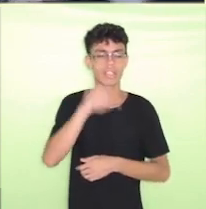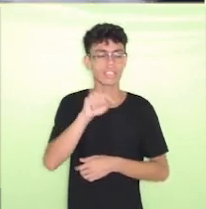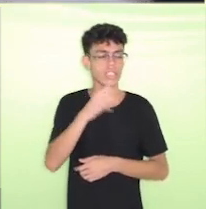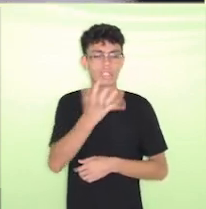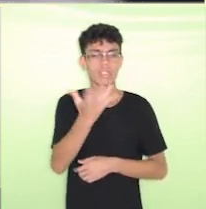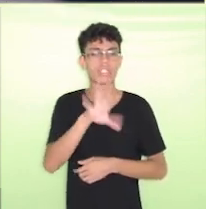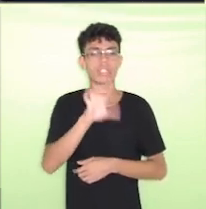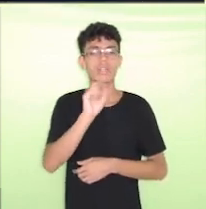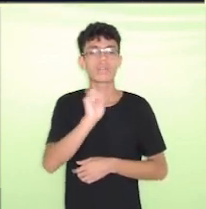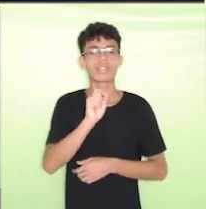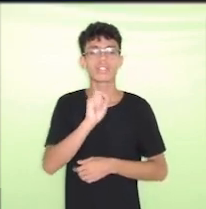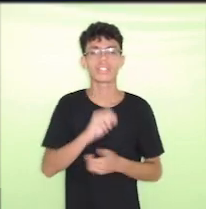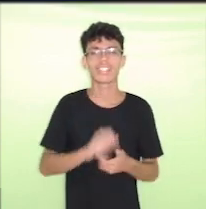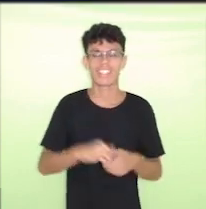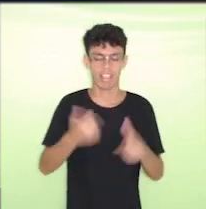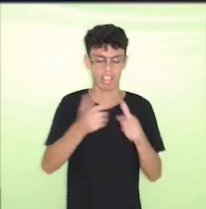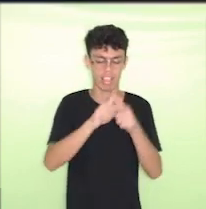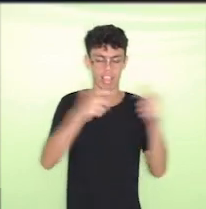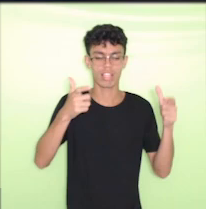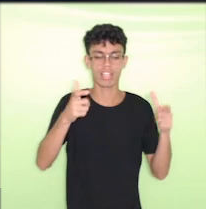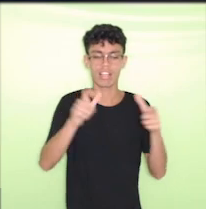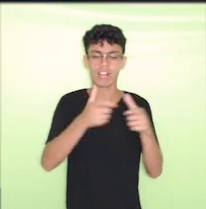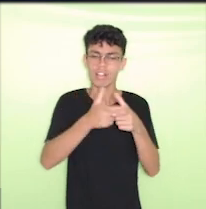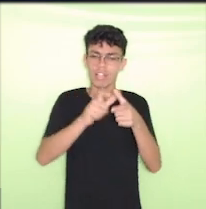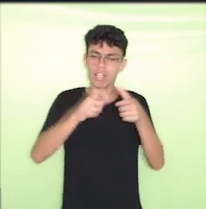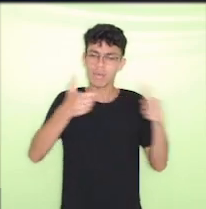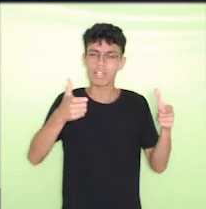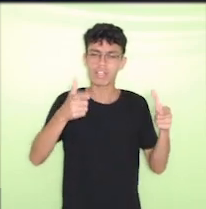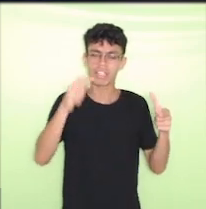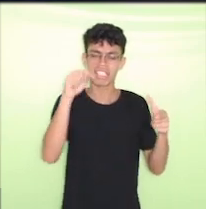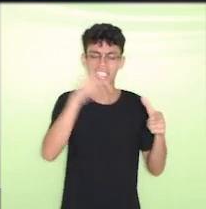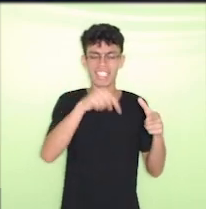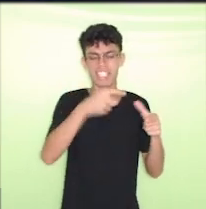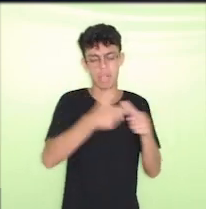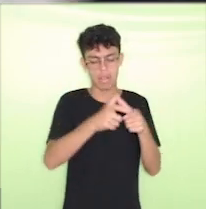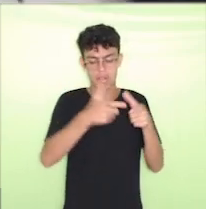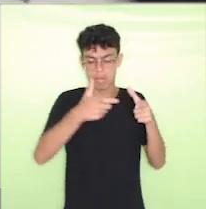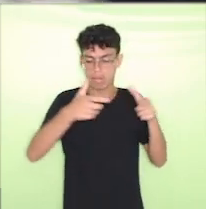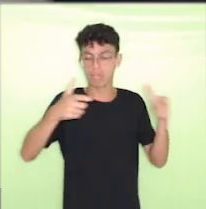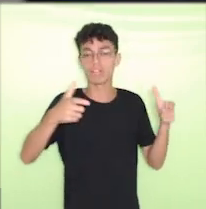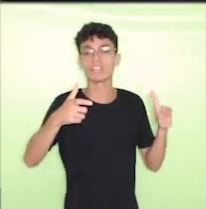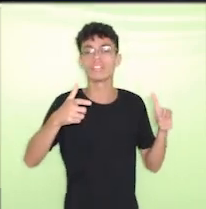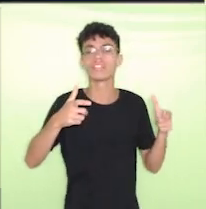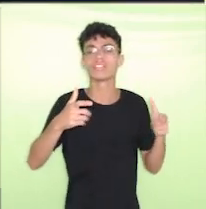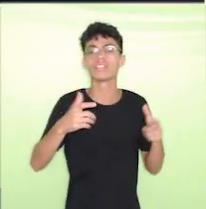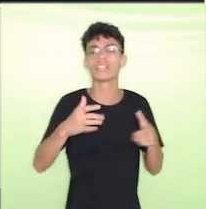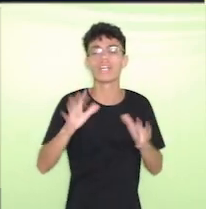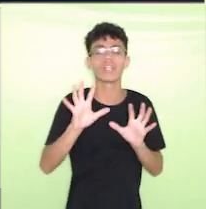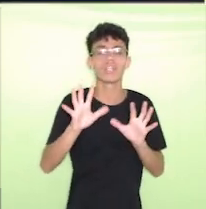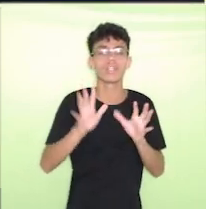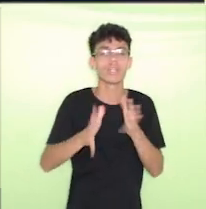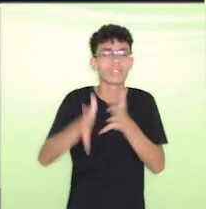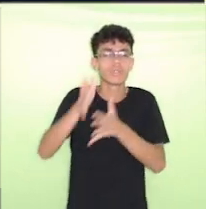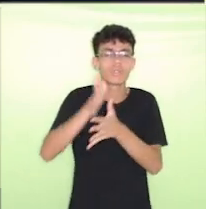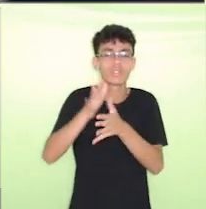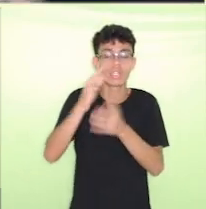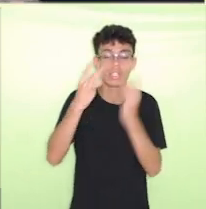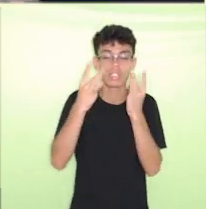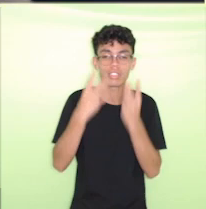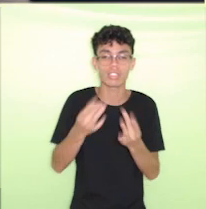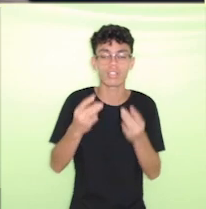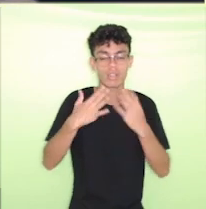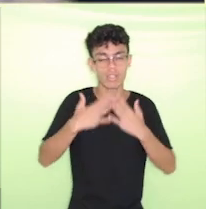não queria? Era maior do que isso, era maior do que isso, muito maior do que isso. Escute, América, escute, preste